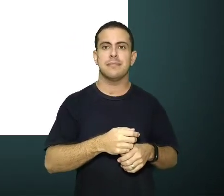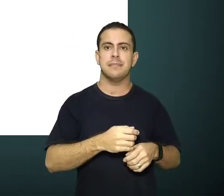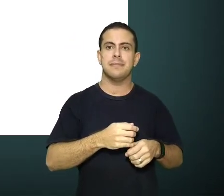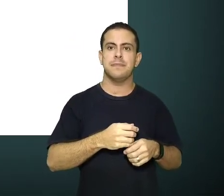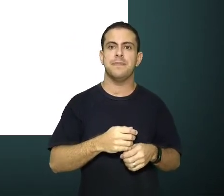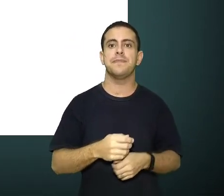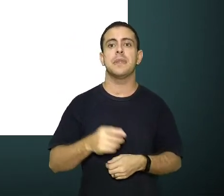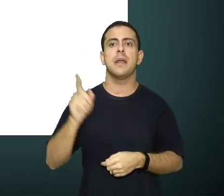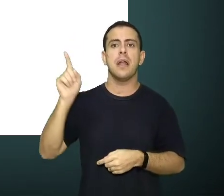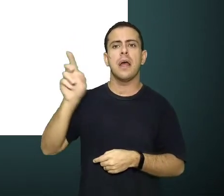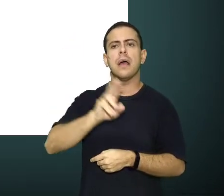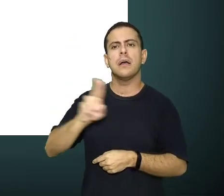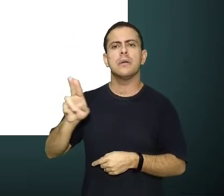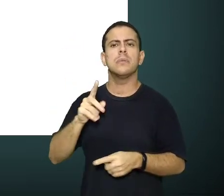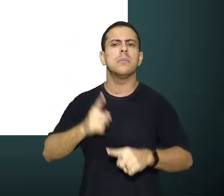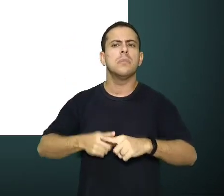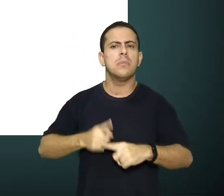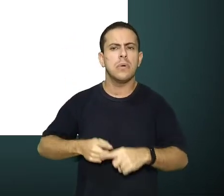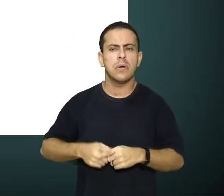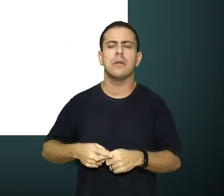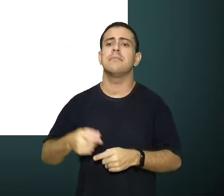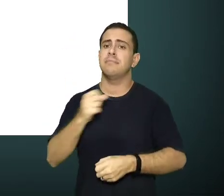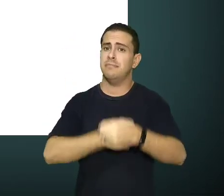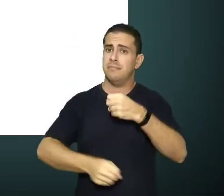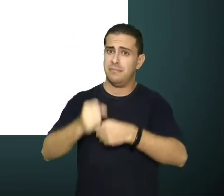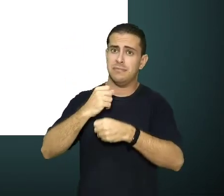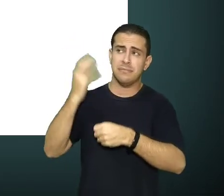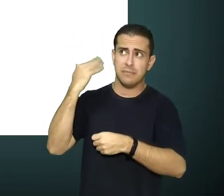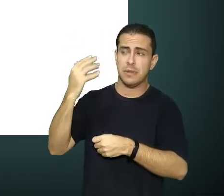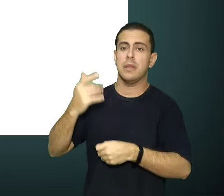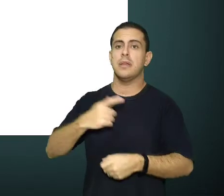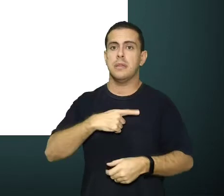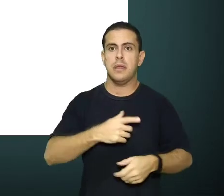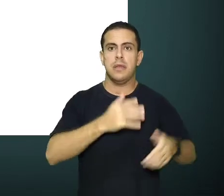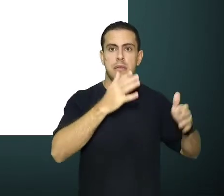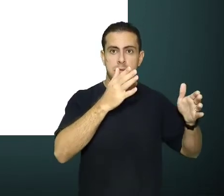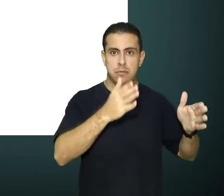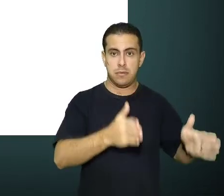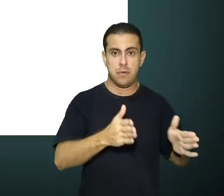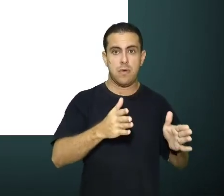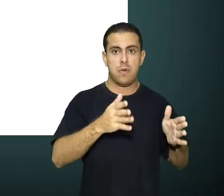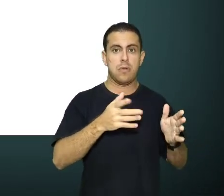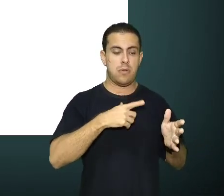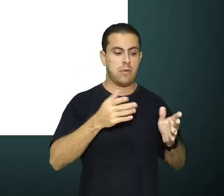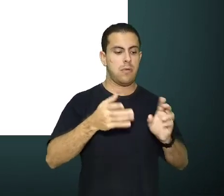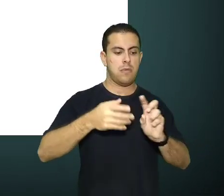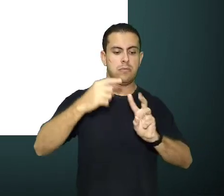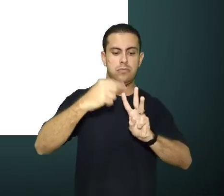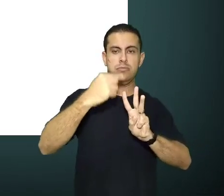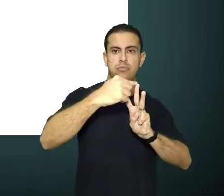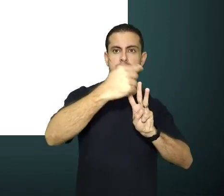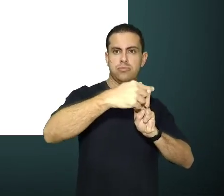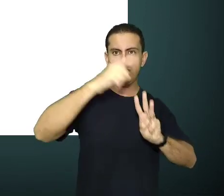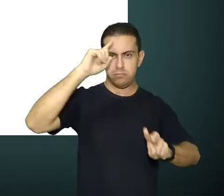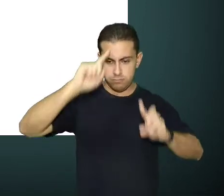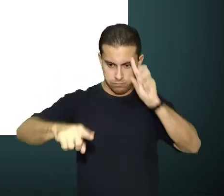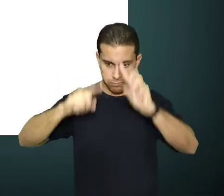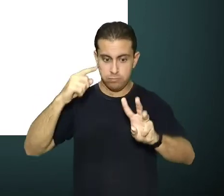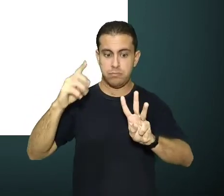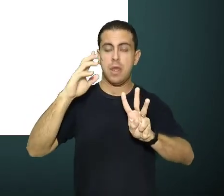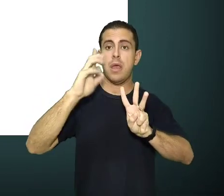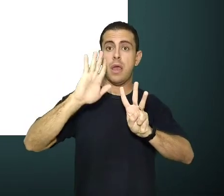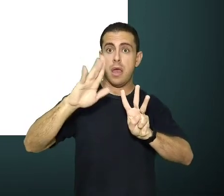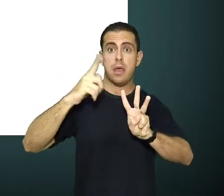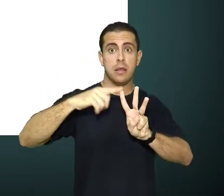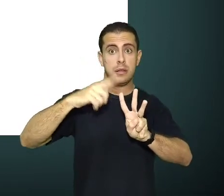até 1804. E ele é chamado assim porque nessa época a França foi governada por 3 cônsules, mas Napoleão era quem